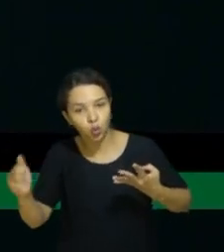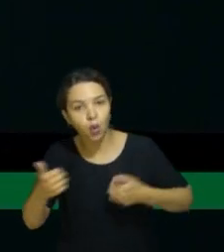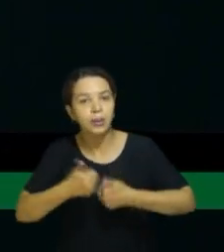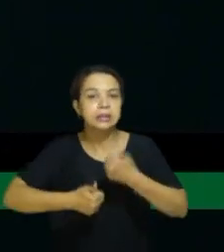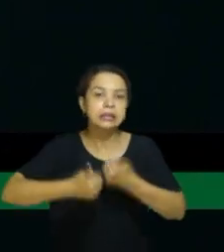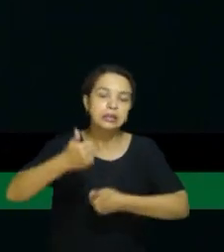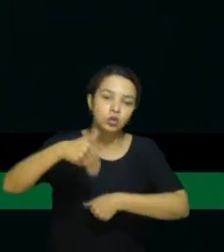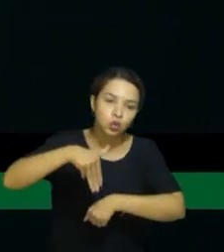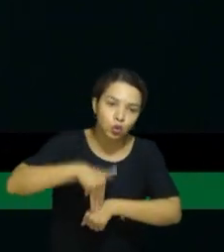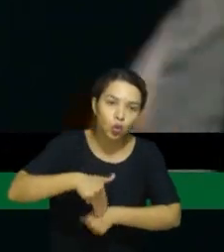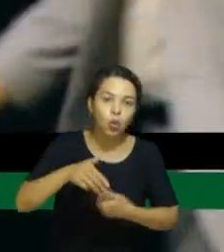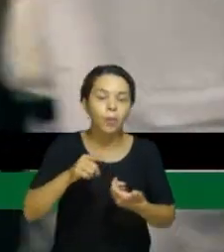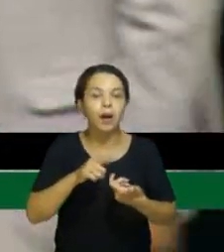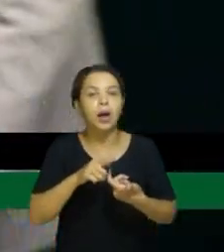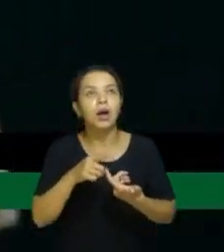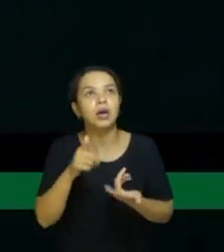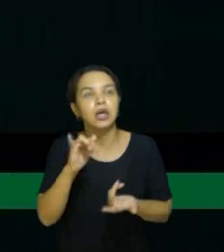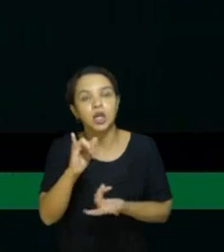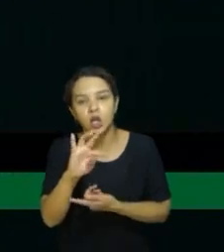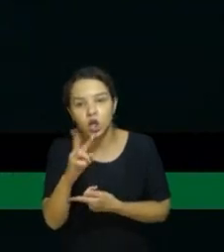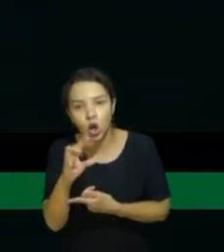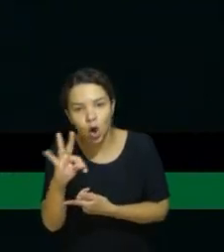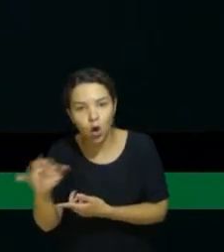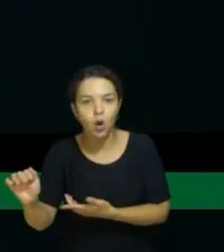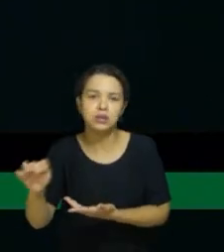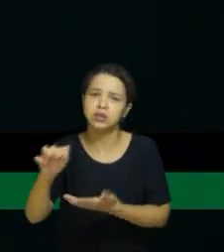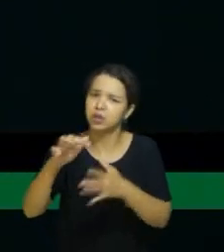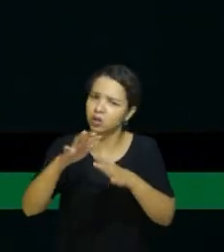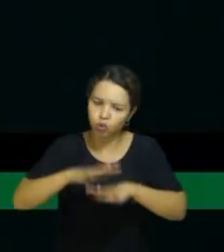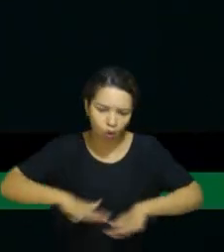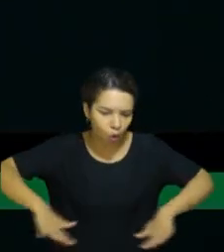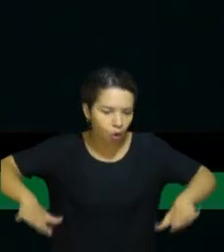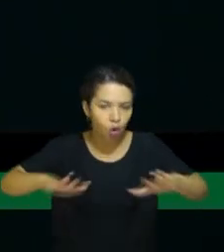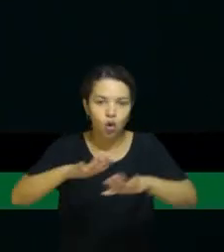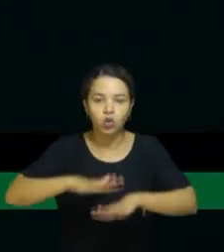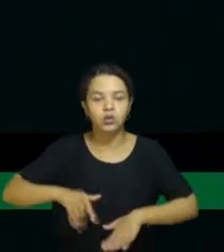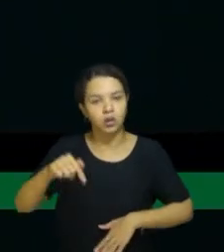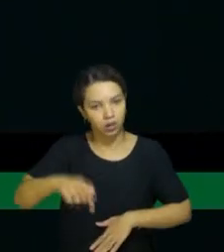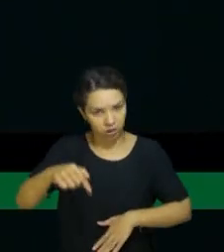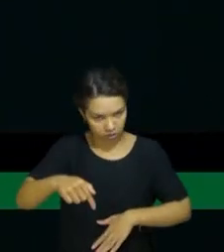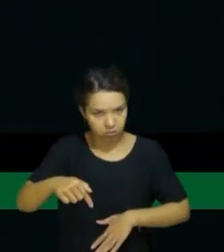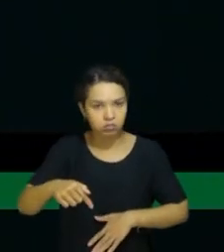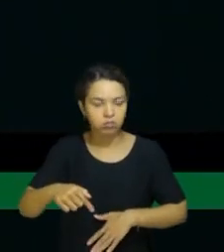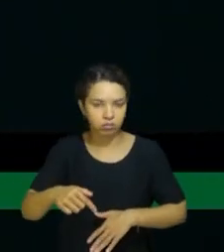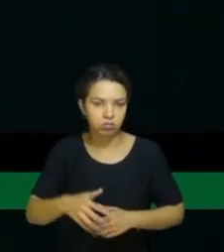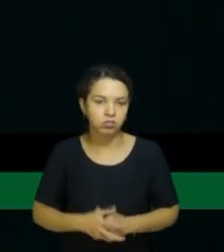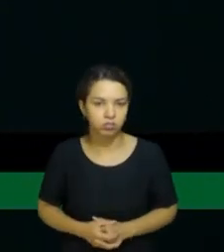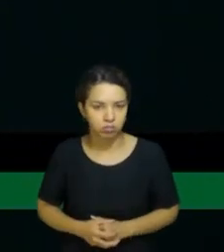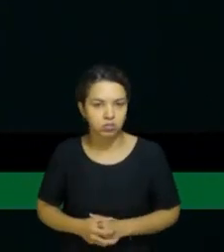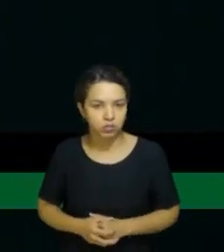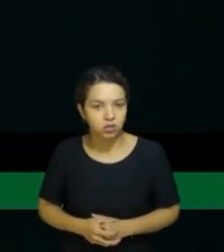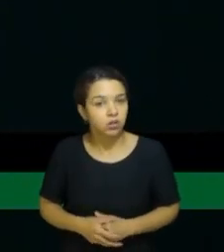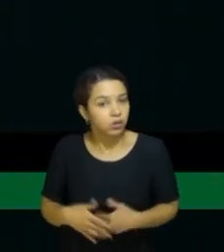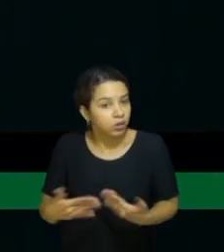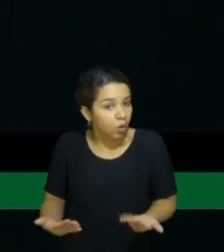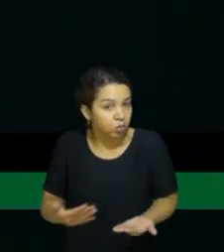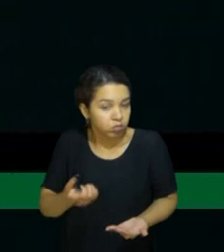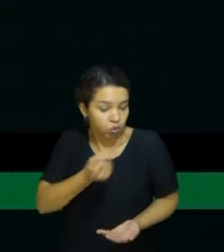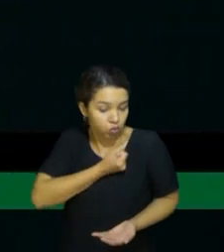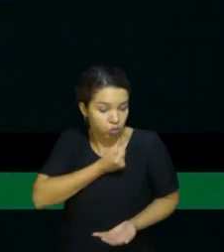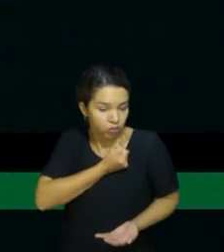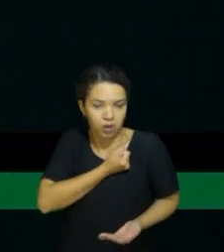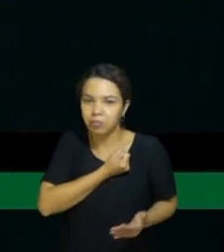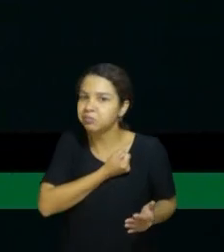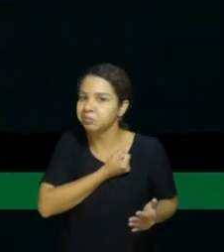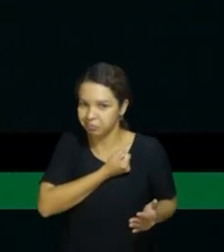Alves para Ilhota para toda a nossa região aqui então é o os números mostram